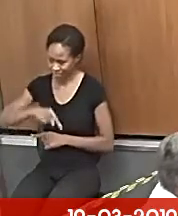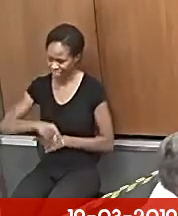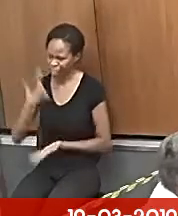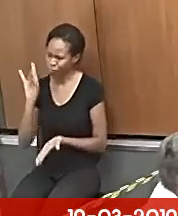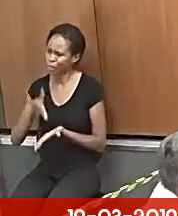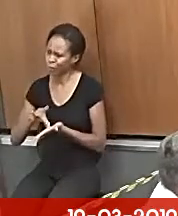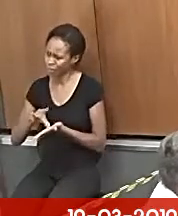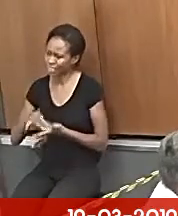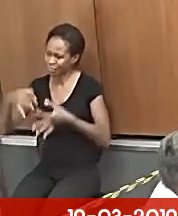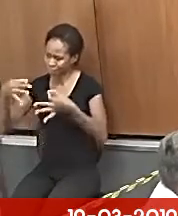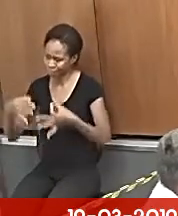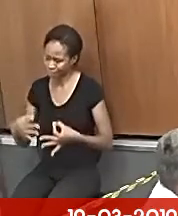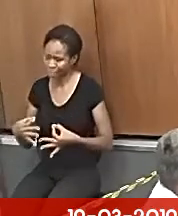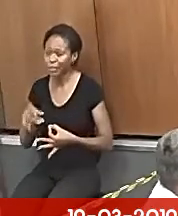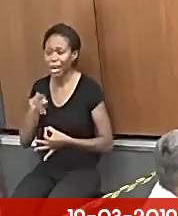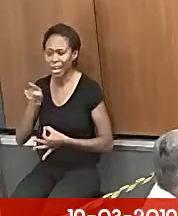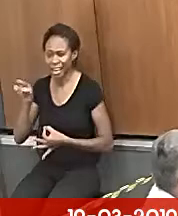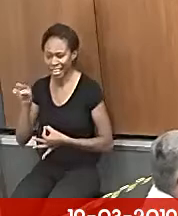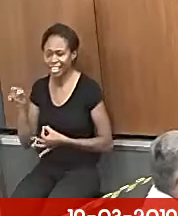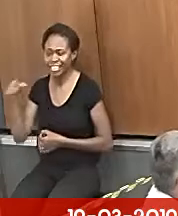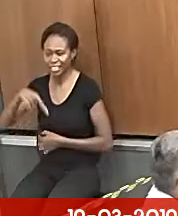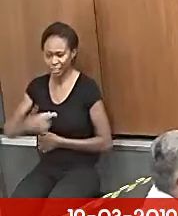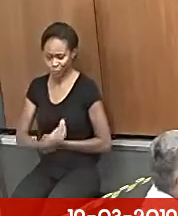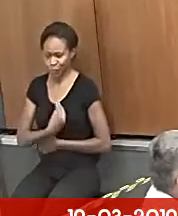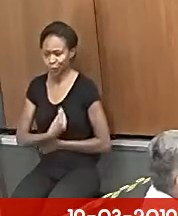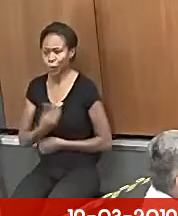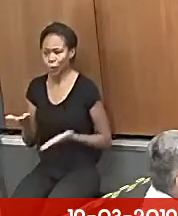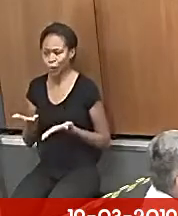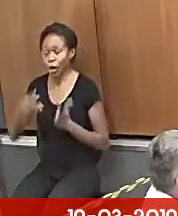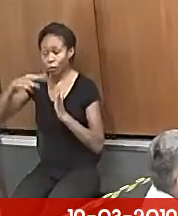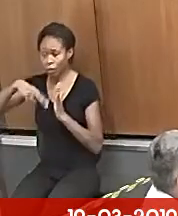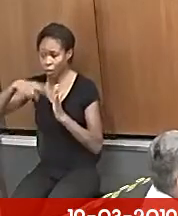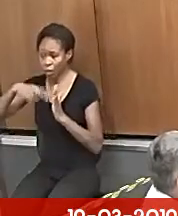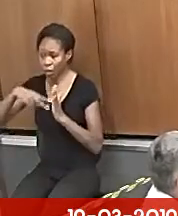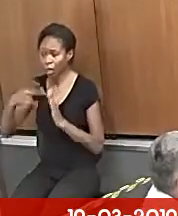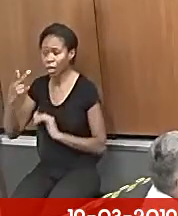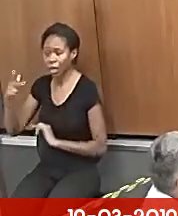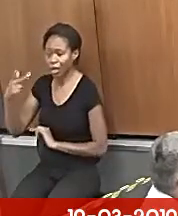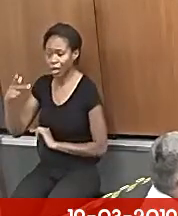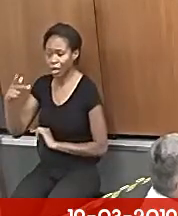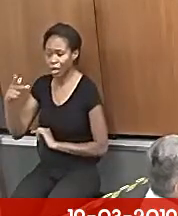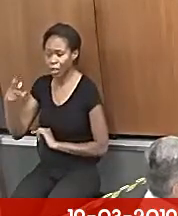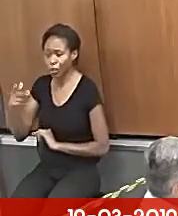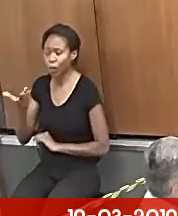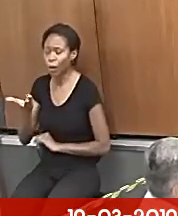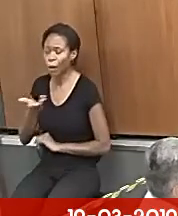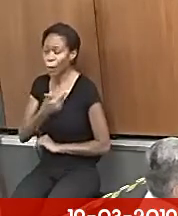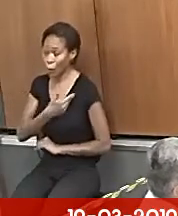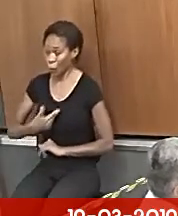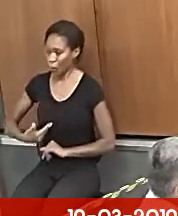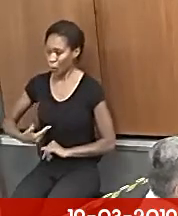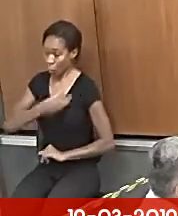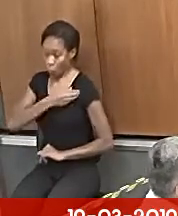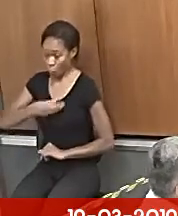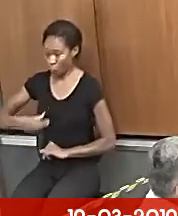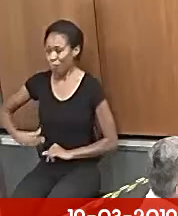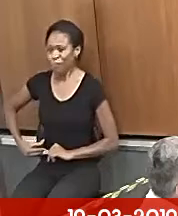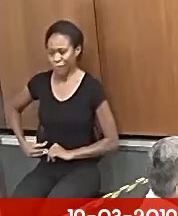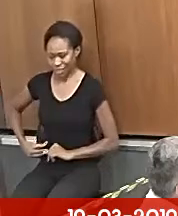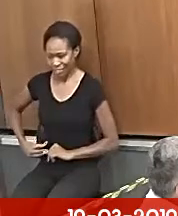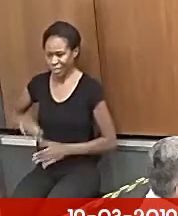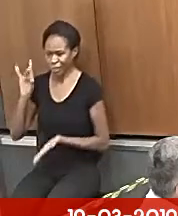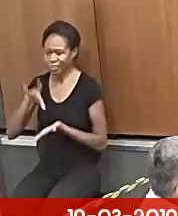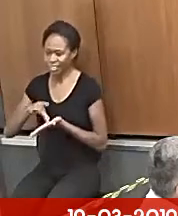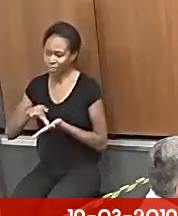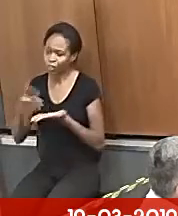deu tudo certo hoje vai aqui ser feita a leitura da sua posse oficial como membro dessa comissão é alegria para nós então não